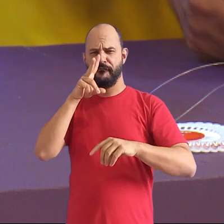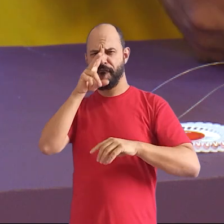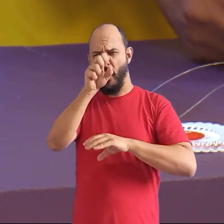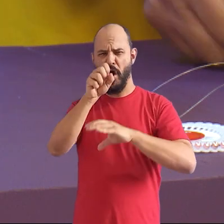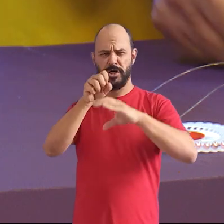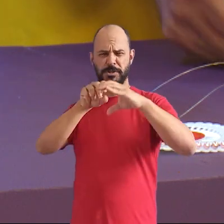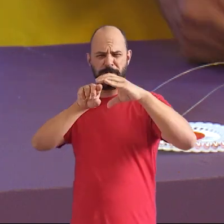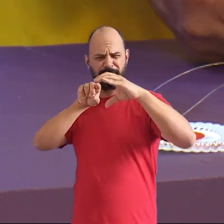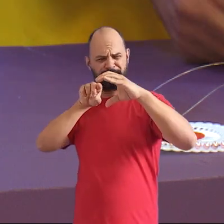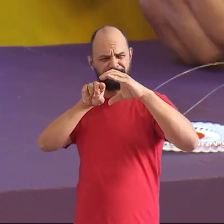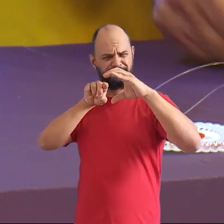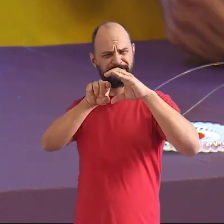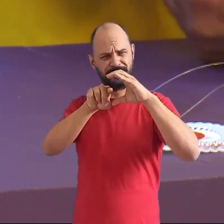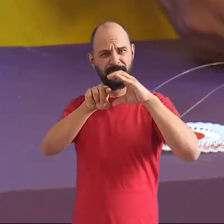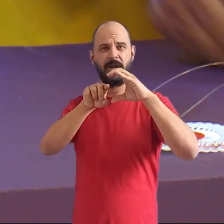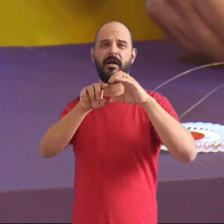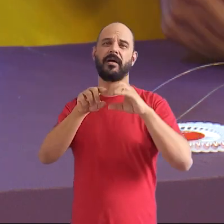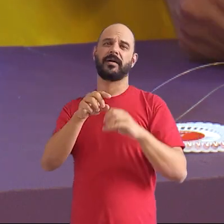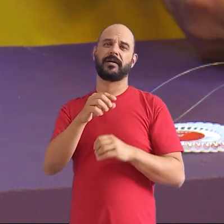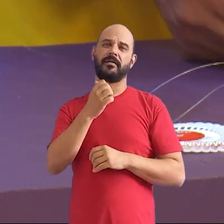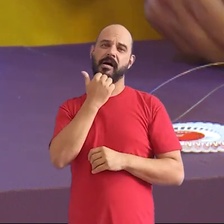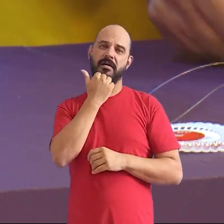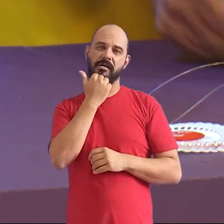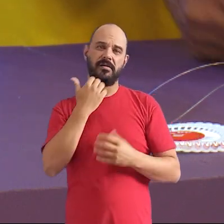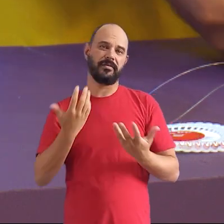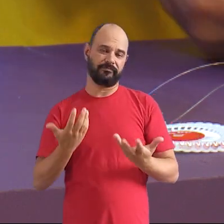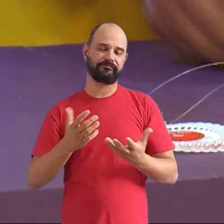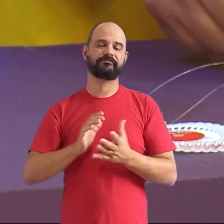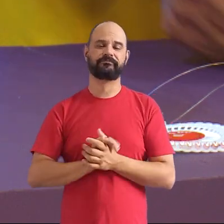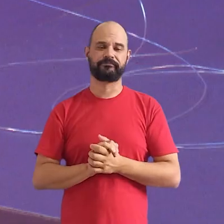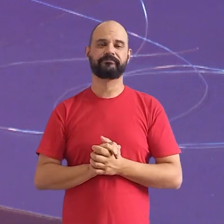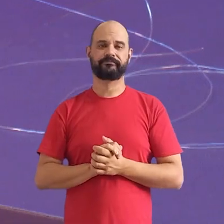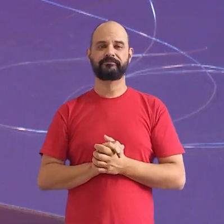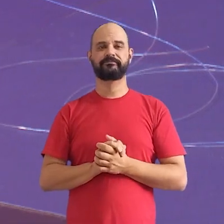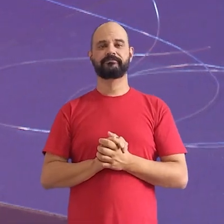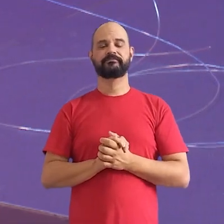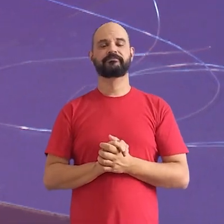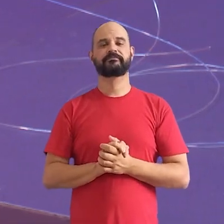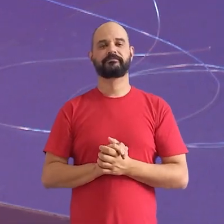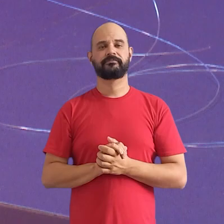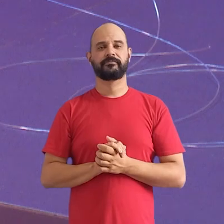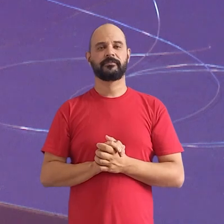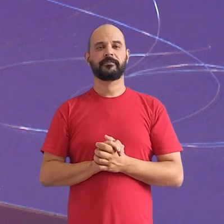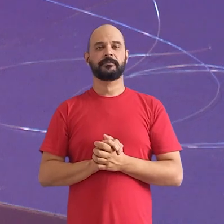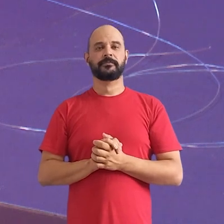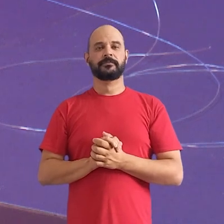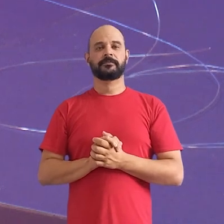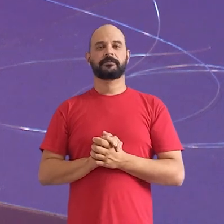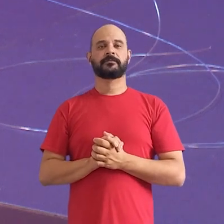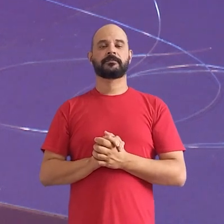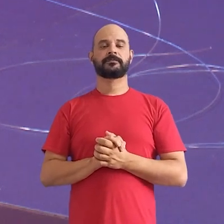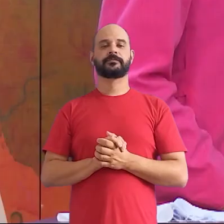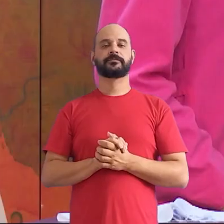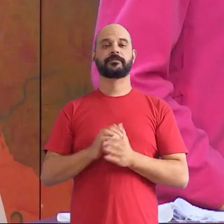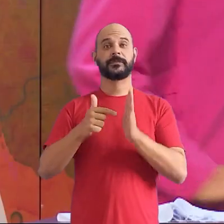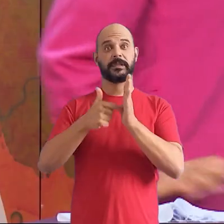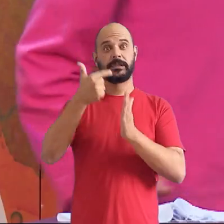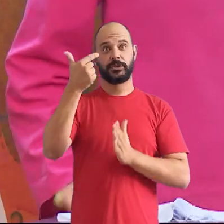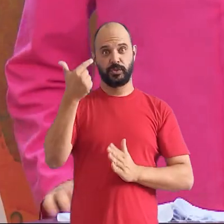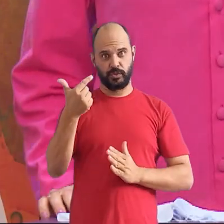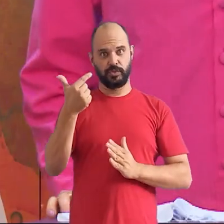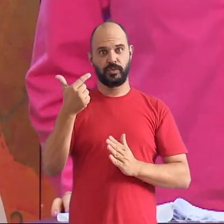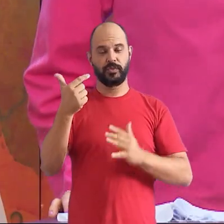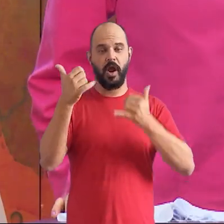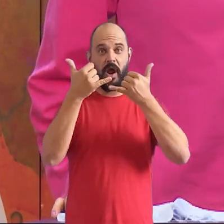você tentar forçar, ela pode estragar a sua bolinha. Dessa maneira.